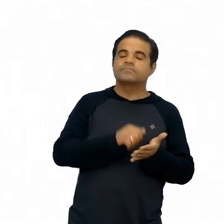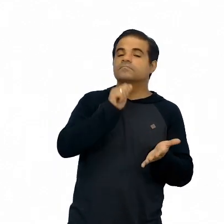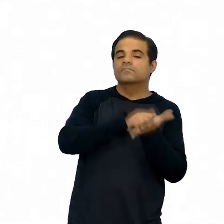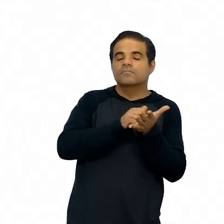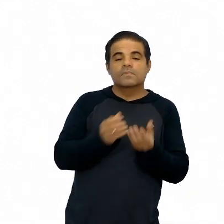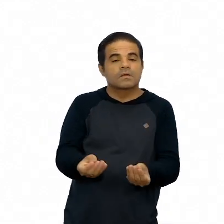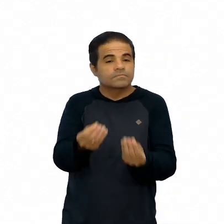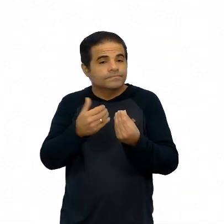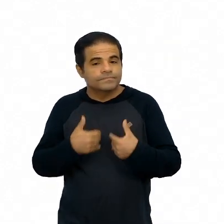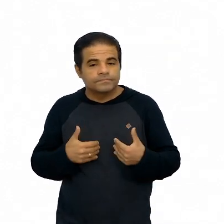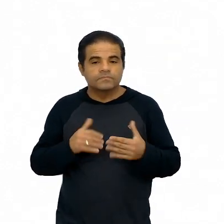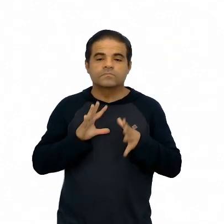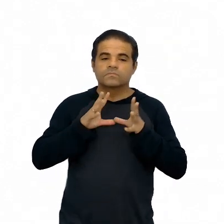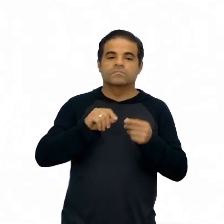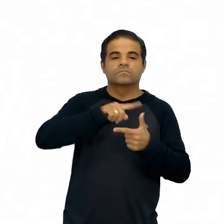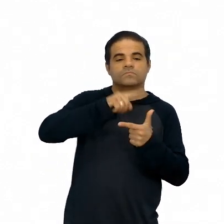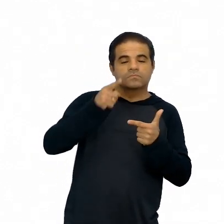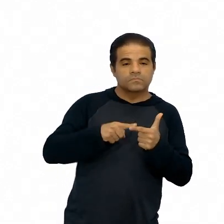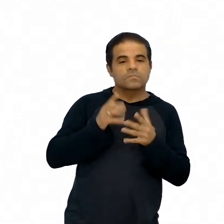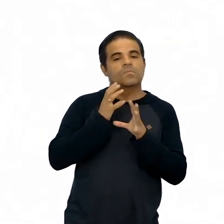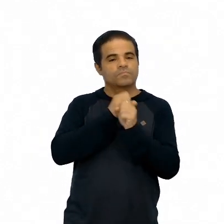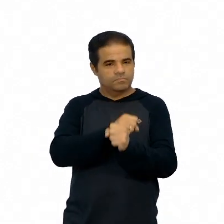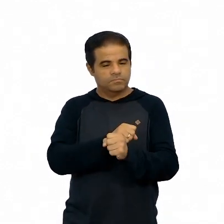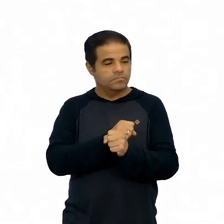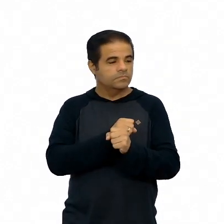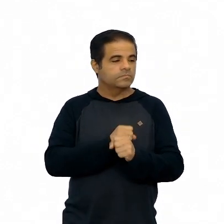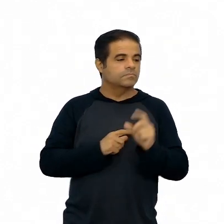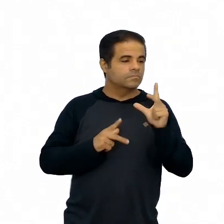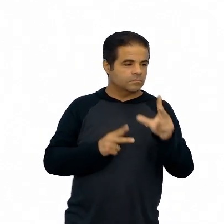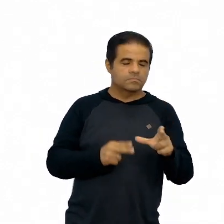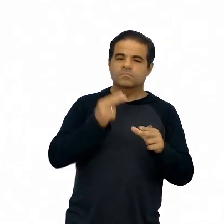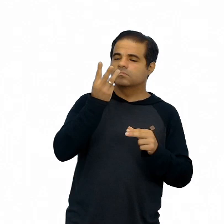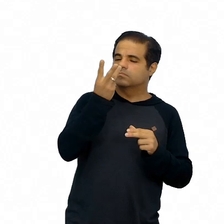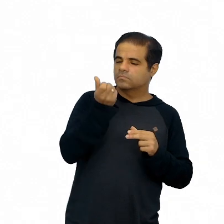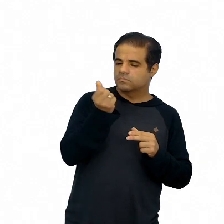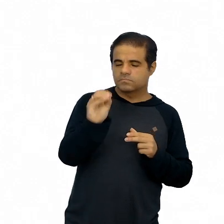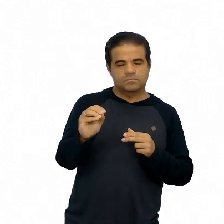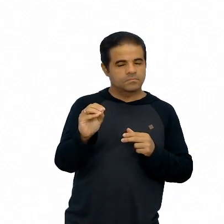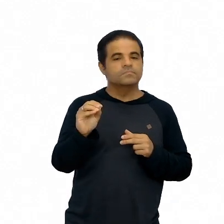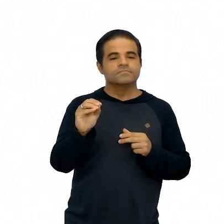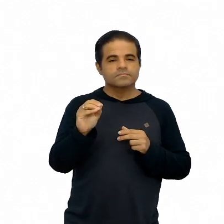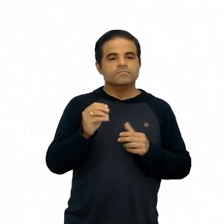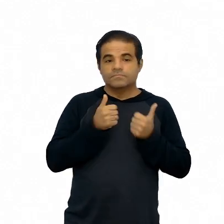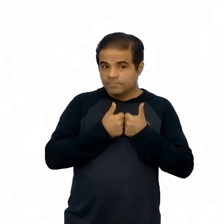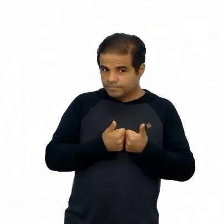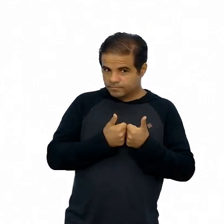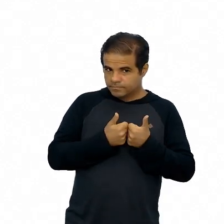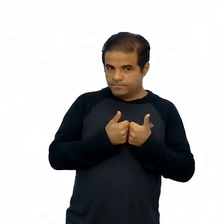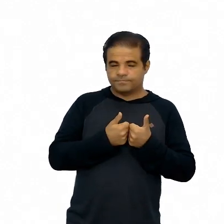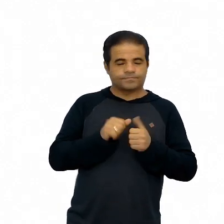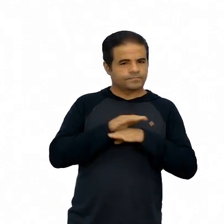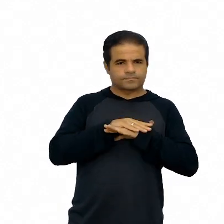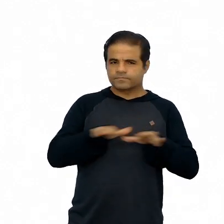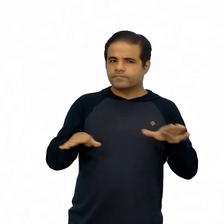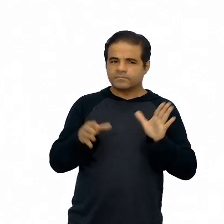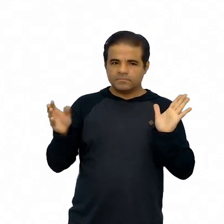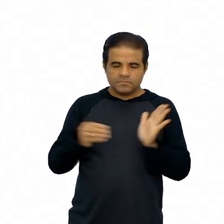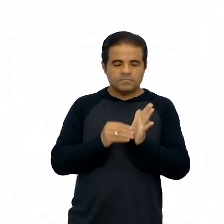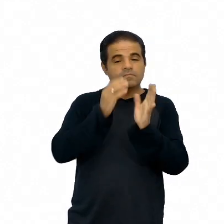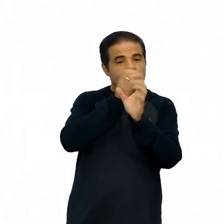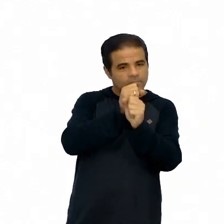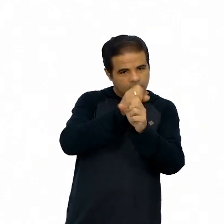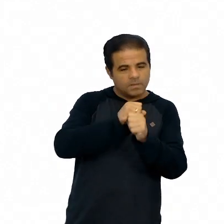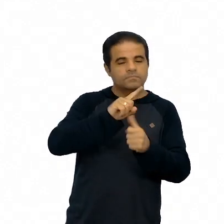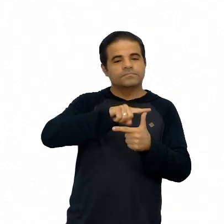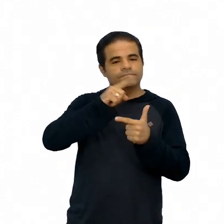quanto? Ó, se eu pegar esse ângulo todo aqui, a soma vai ter que ser igual a 360. Tudo bem? Então, basta a gente calcular, porque é